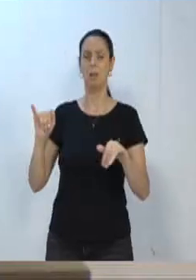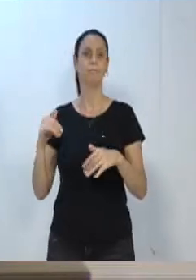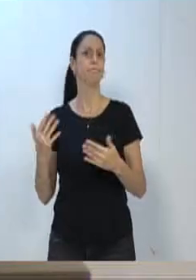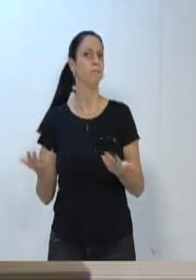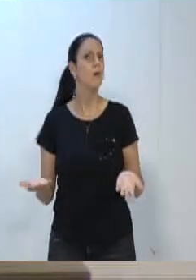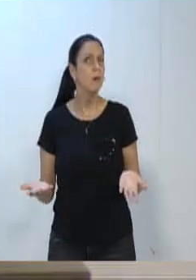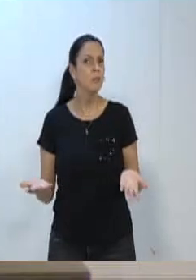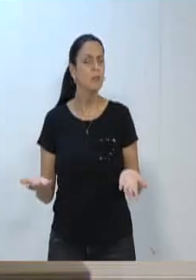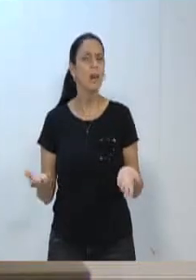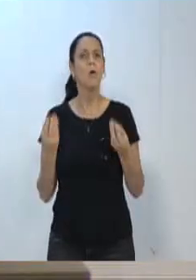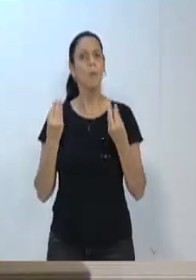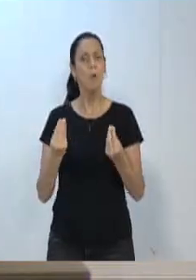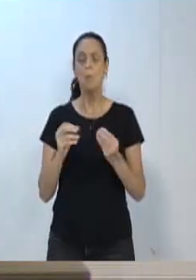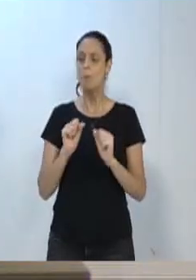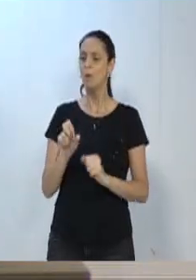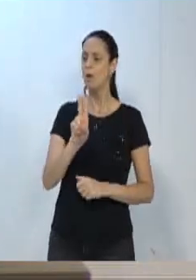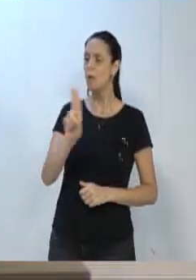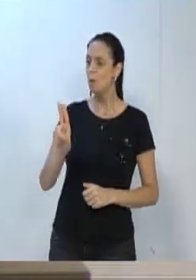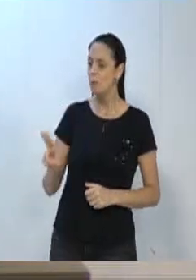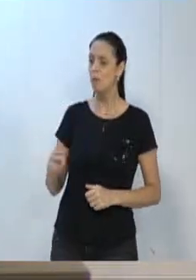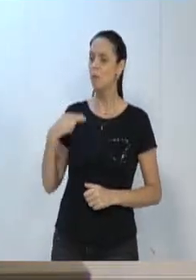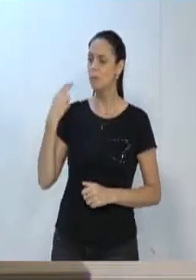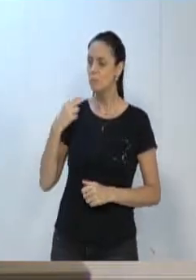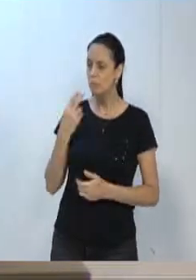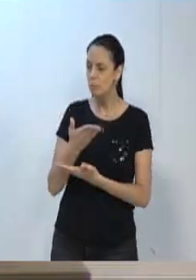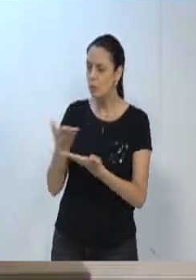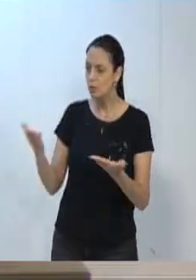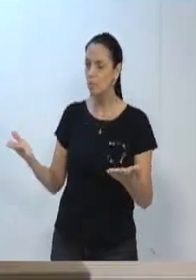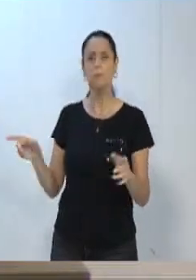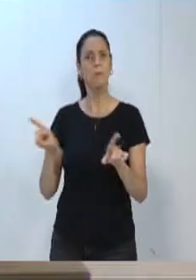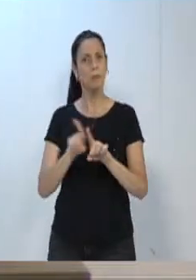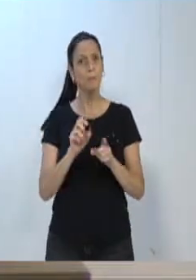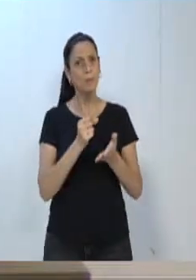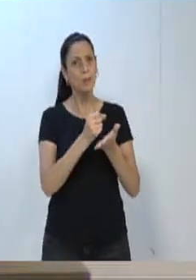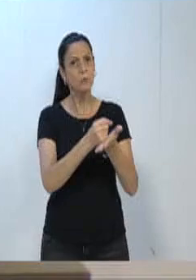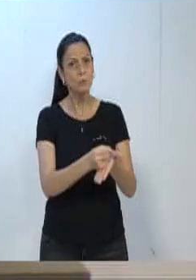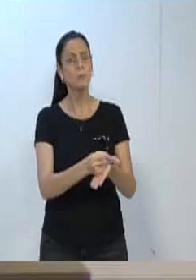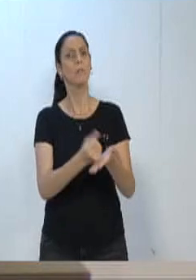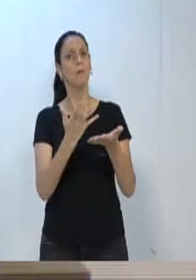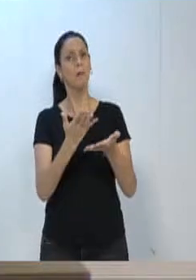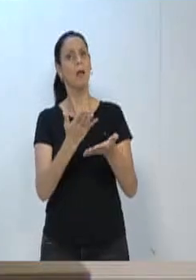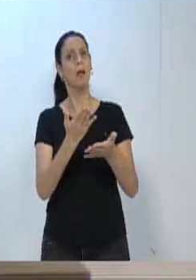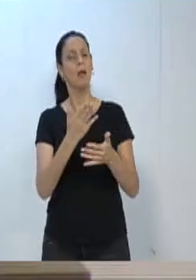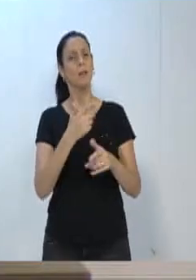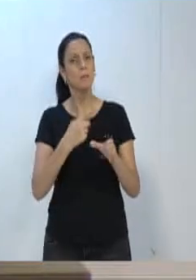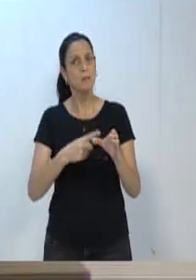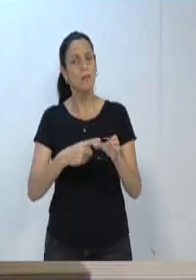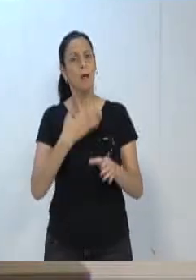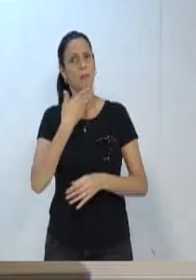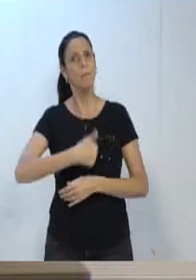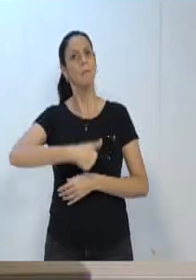estão aqui trabalhando, defendendo o bem do blumenauense? O que custa fazer isso? Isso é ego.